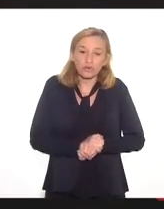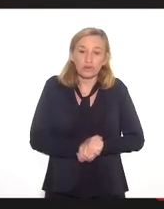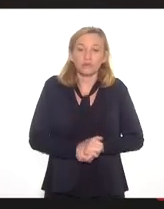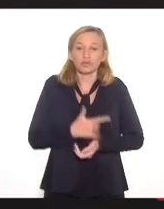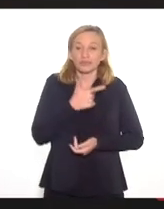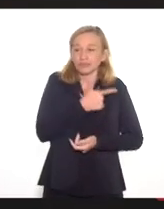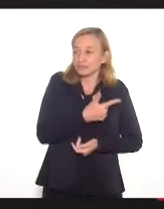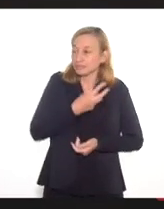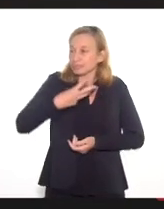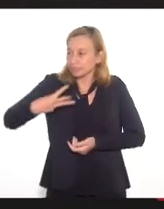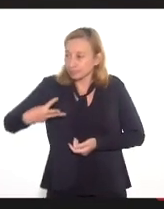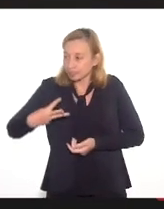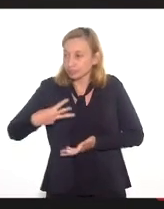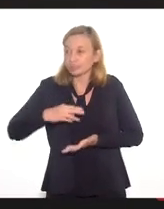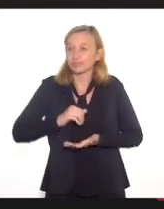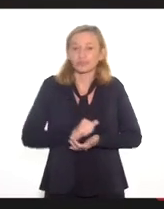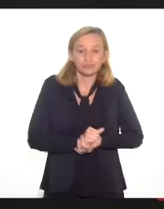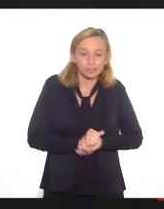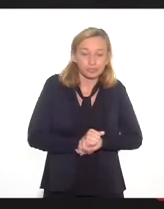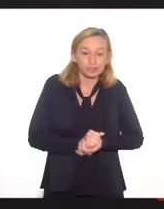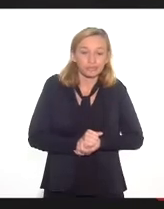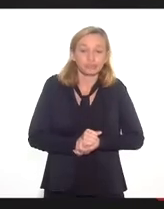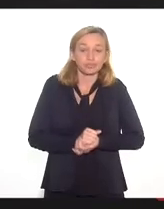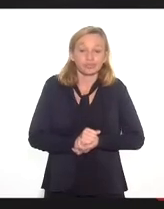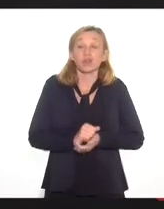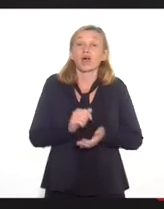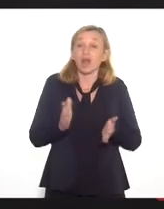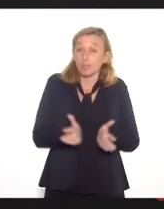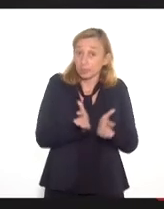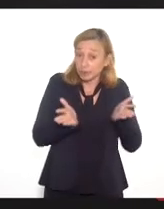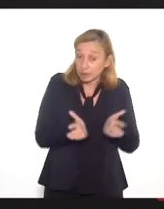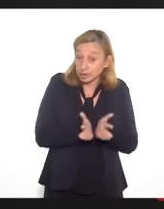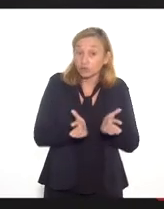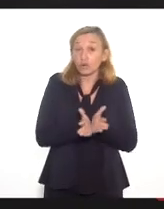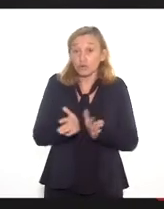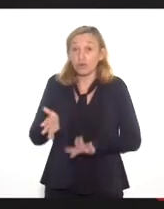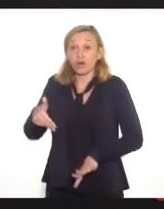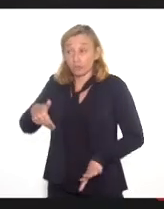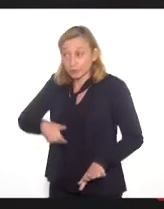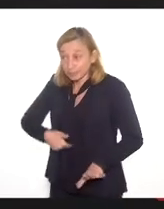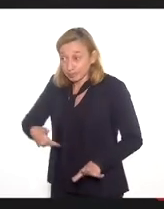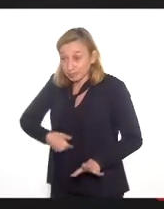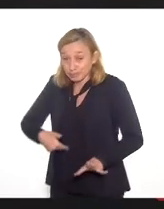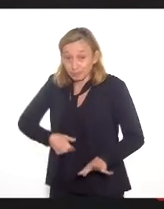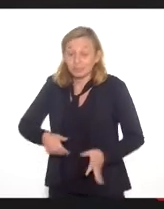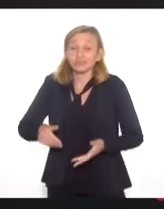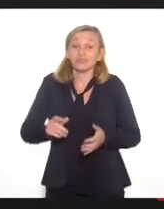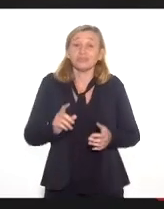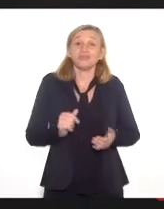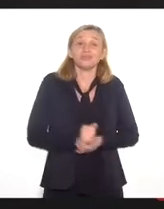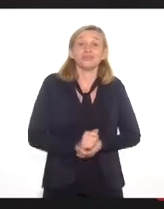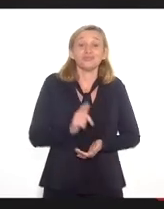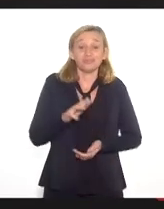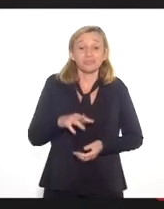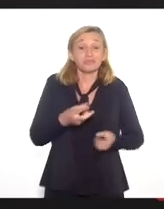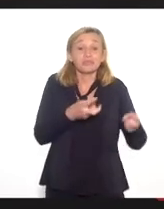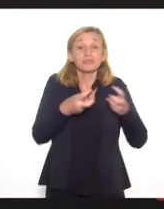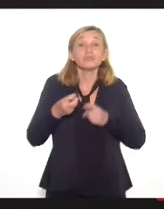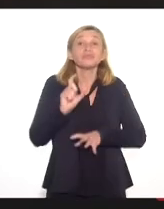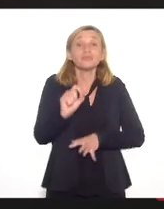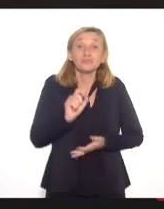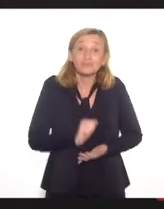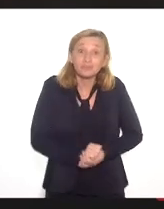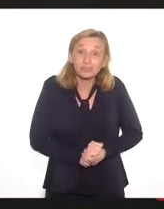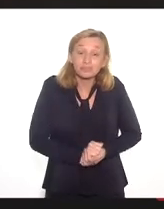os indicadores sociais da questão da pobreza e da fome mudam de uma forma muito radical se percebe que